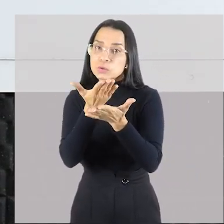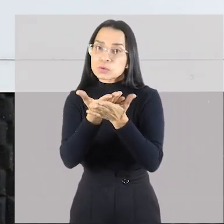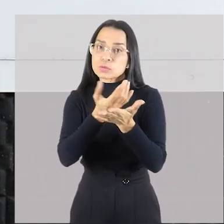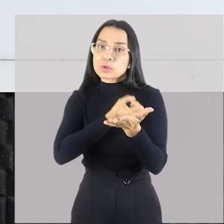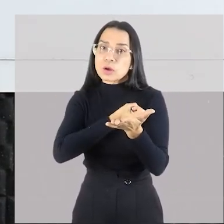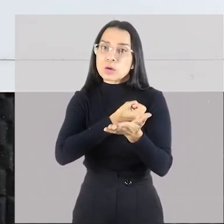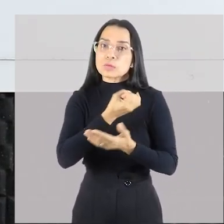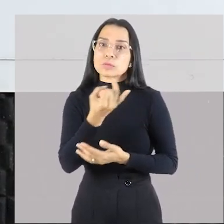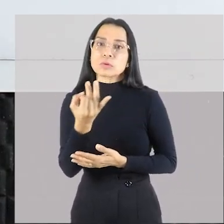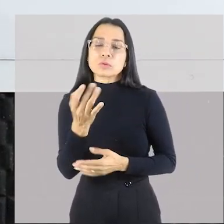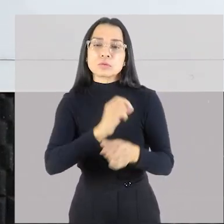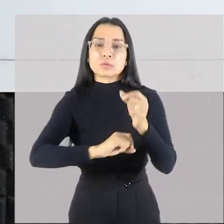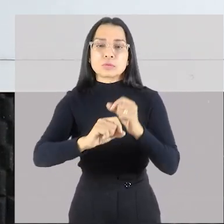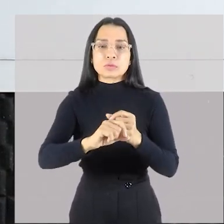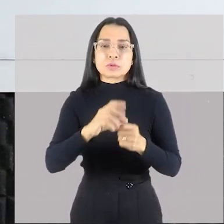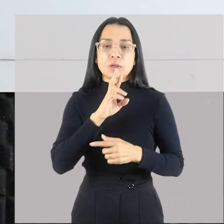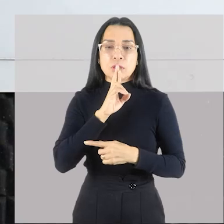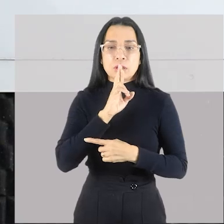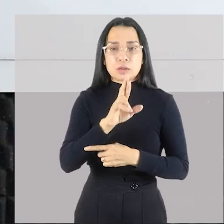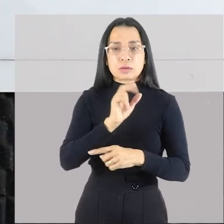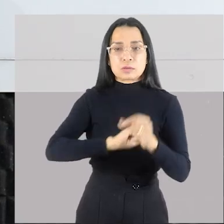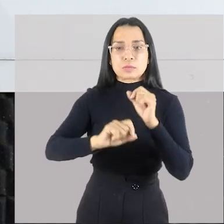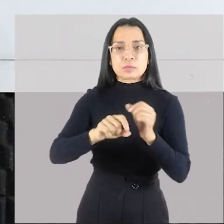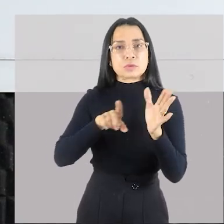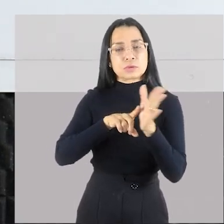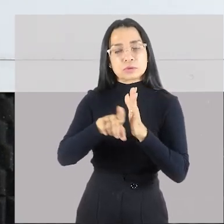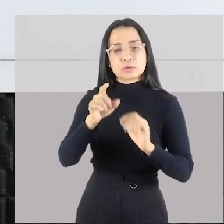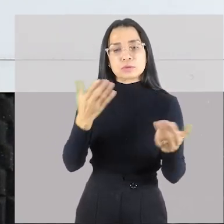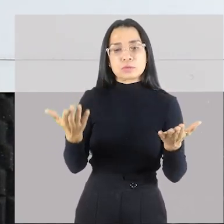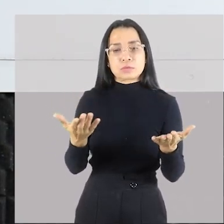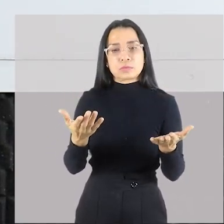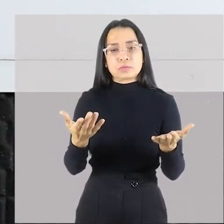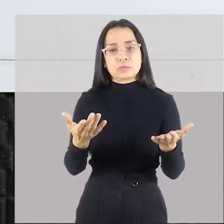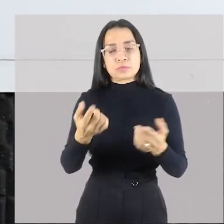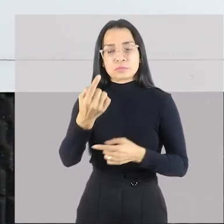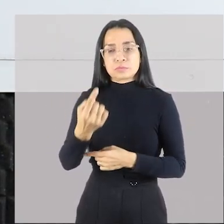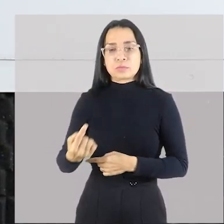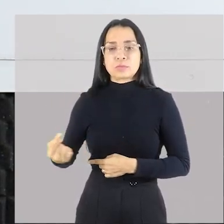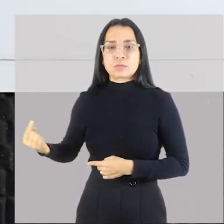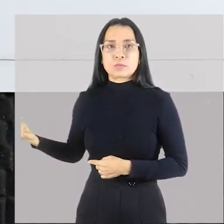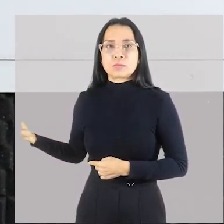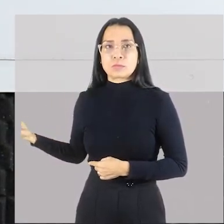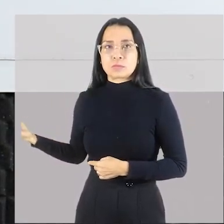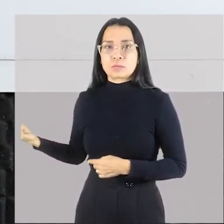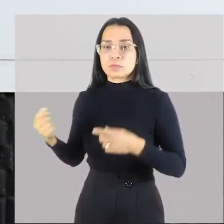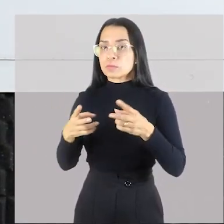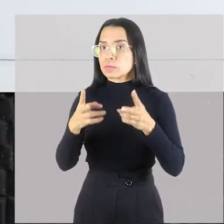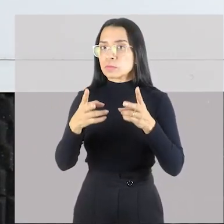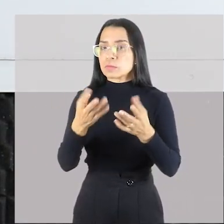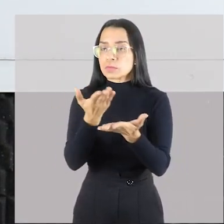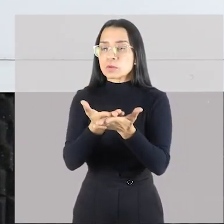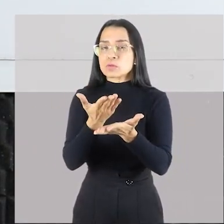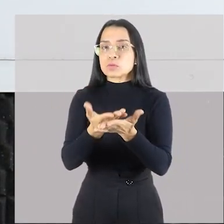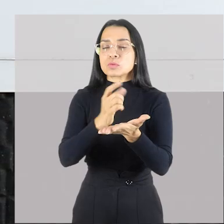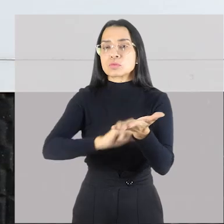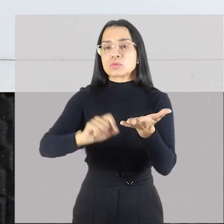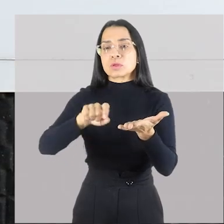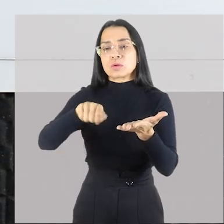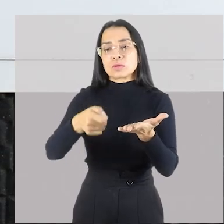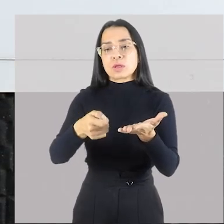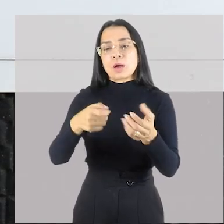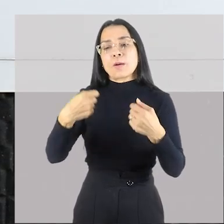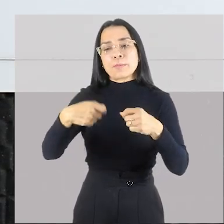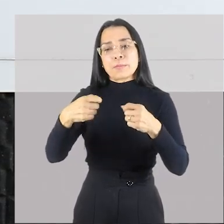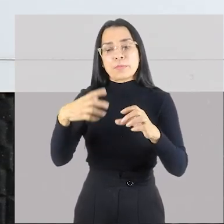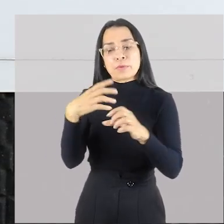sinal. Veja só, o f de x igual a 25x menos 800. Para estudar o sinal dessa função, a gente precisa calcular o zero